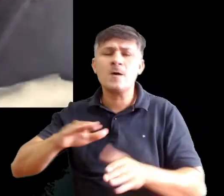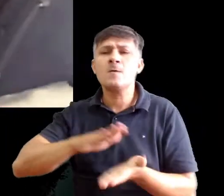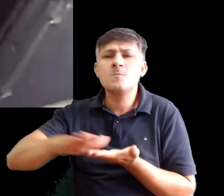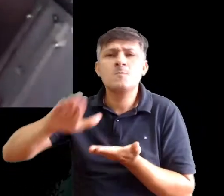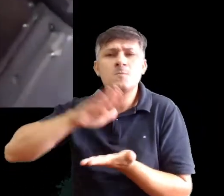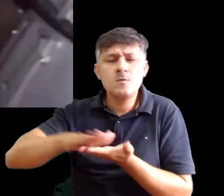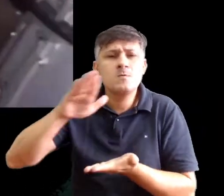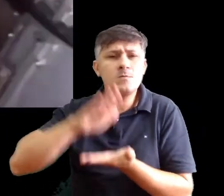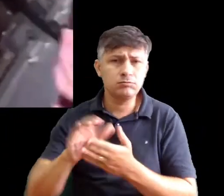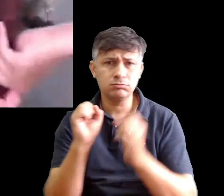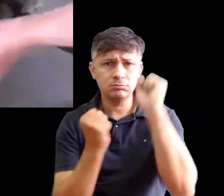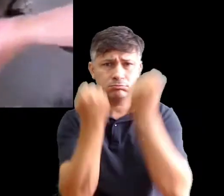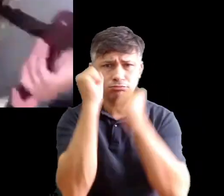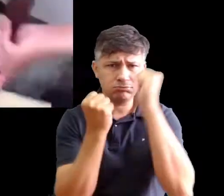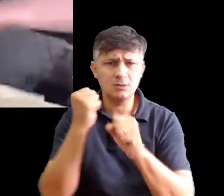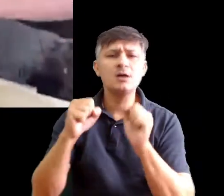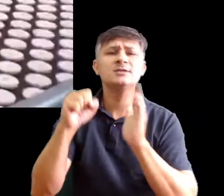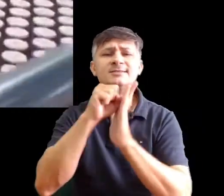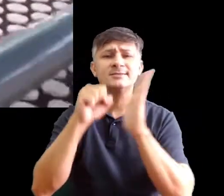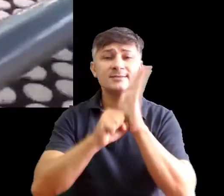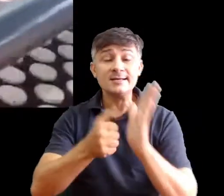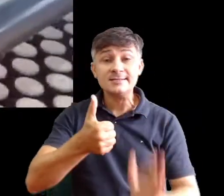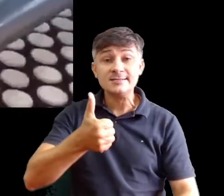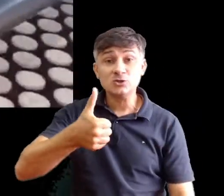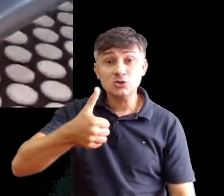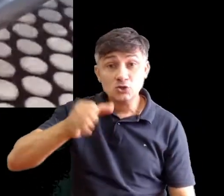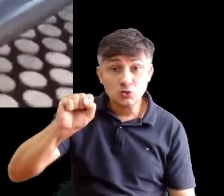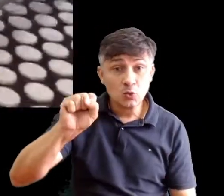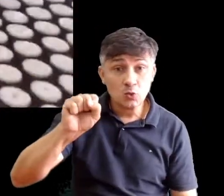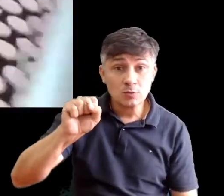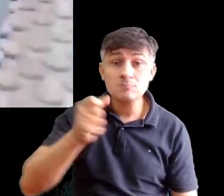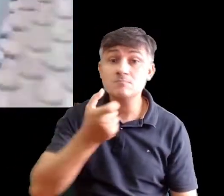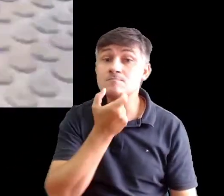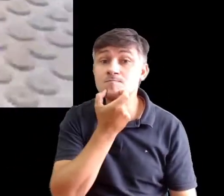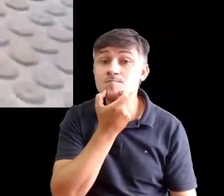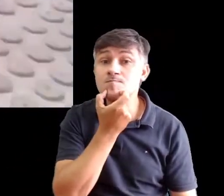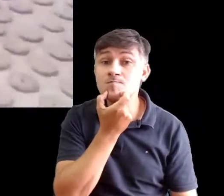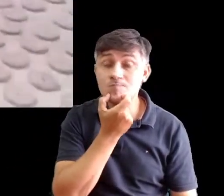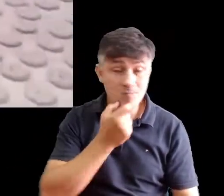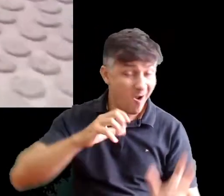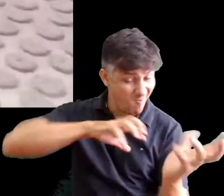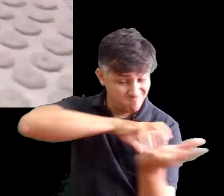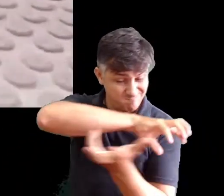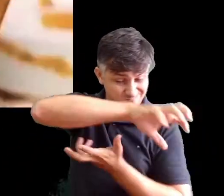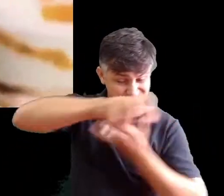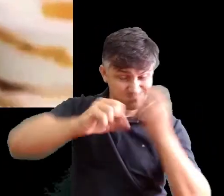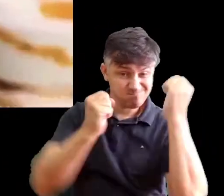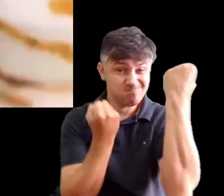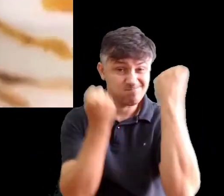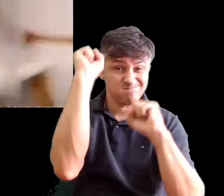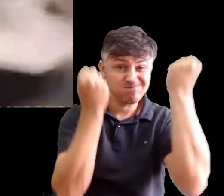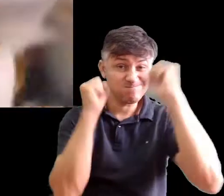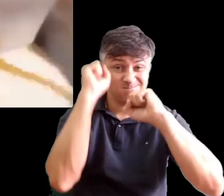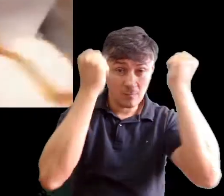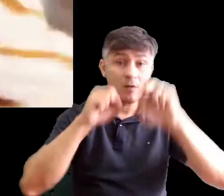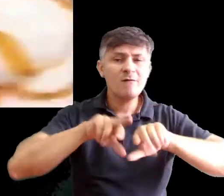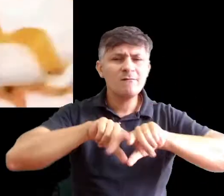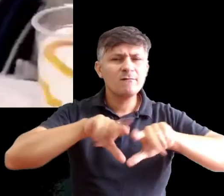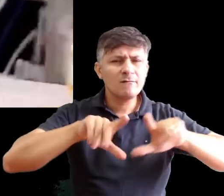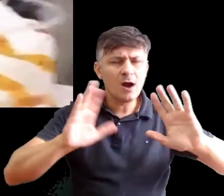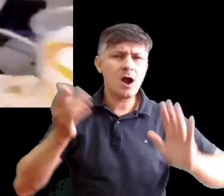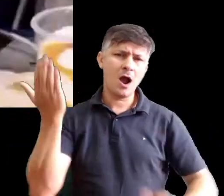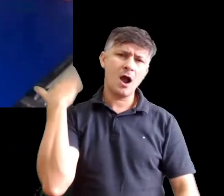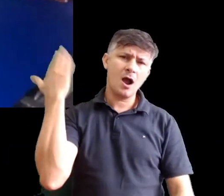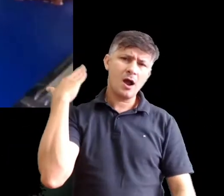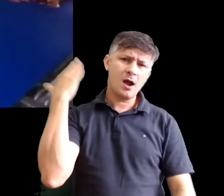A indústria nasceu no século XVIII, na Inglaterra, na chamada Revolução Industrial. Diversas atividades que antes